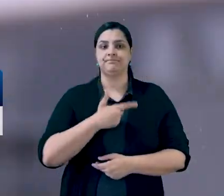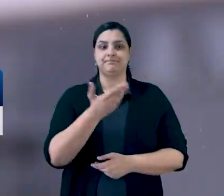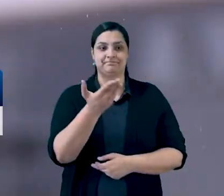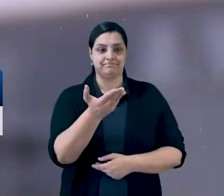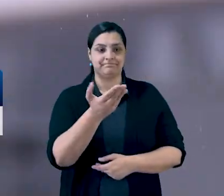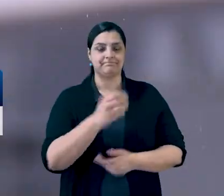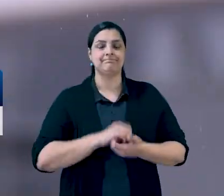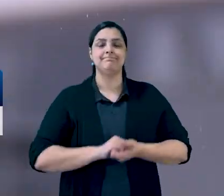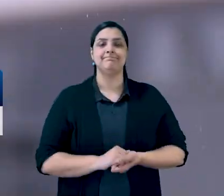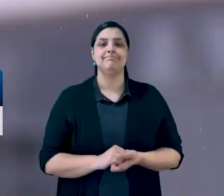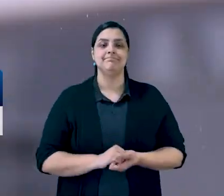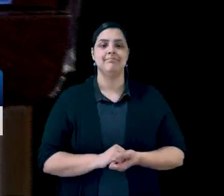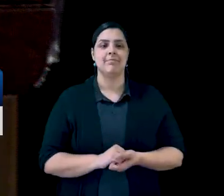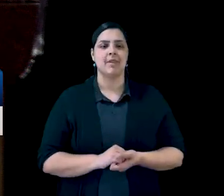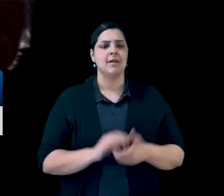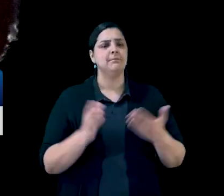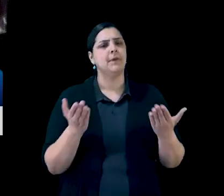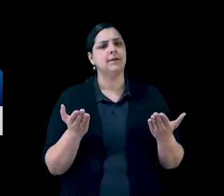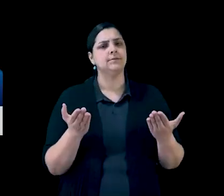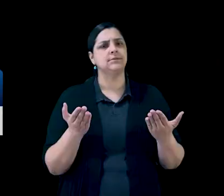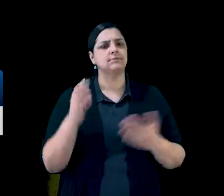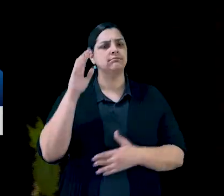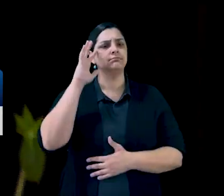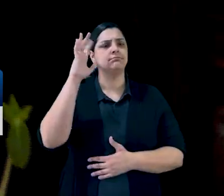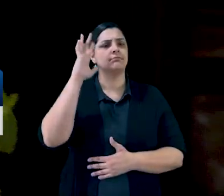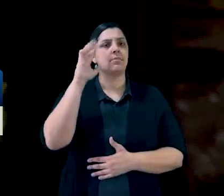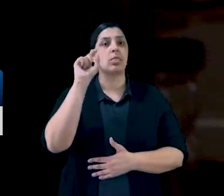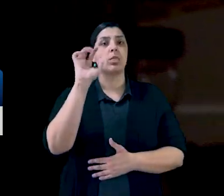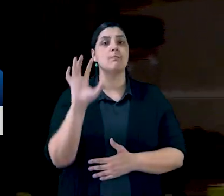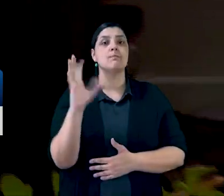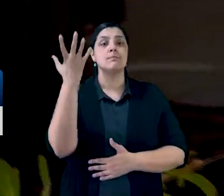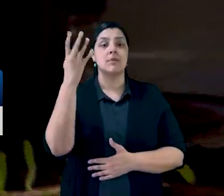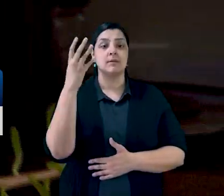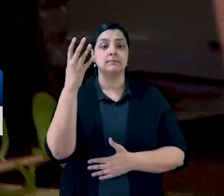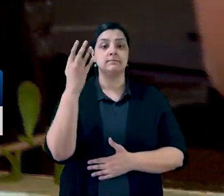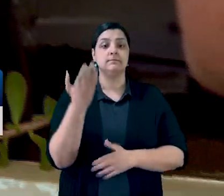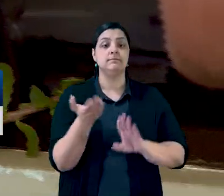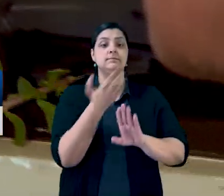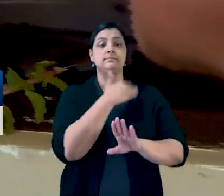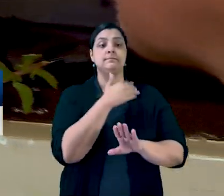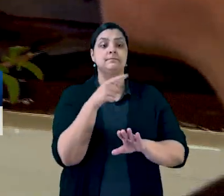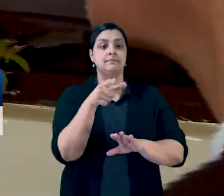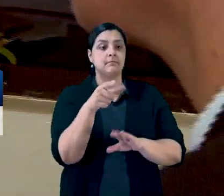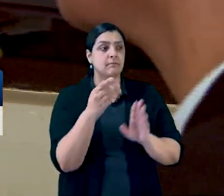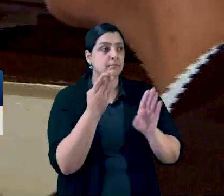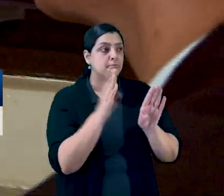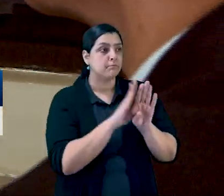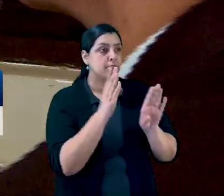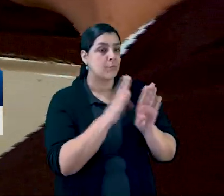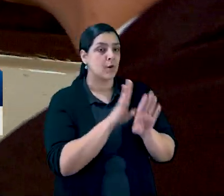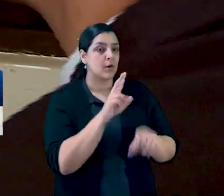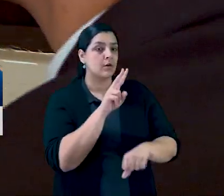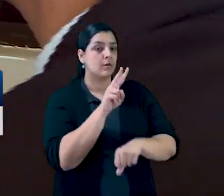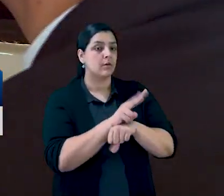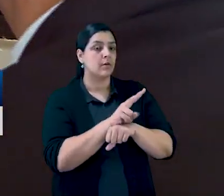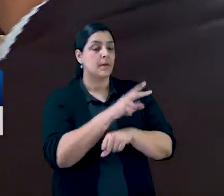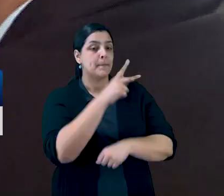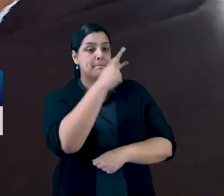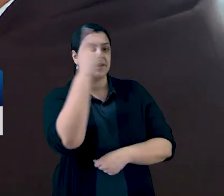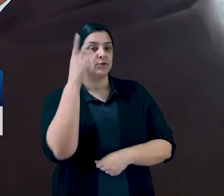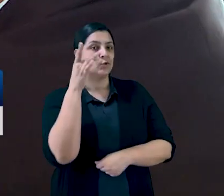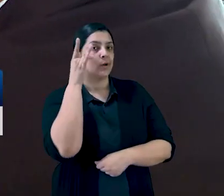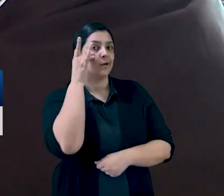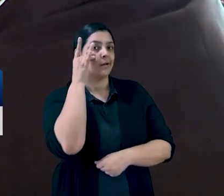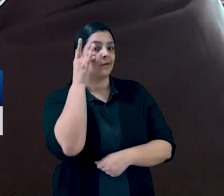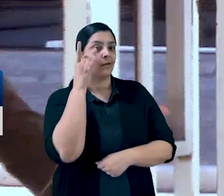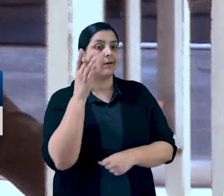facial, como essa aqui. Mas já parou para pensar o que acontece com quem antes liberava a entrada das pessoas,